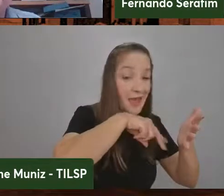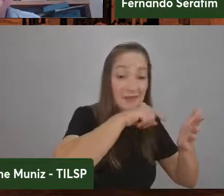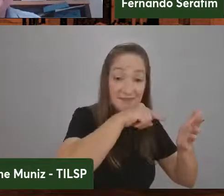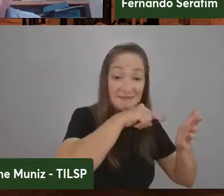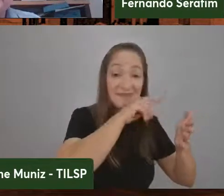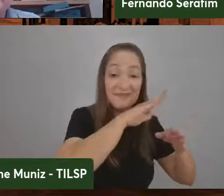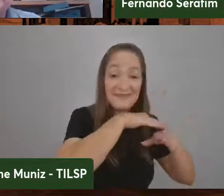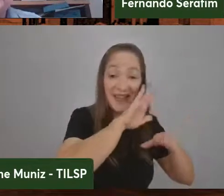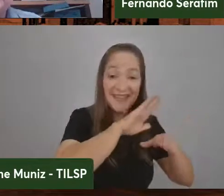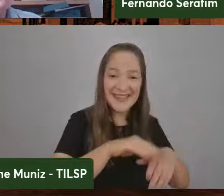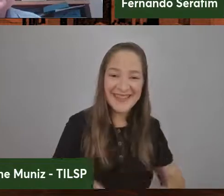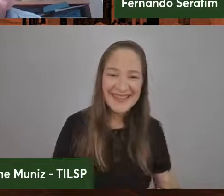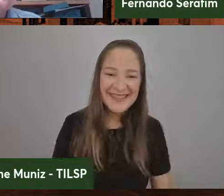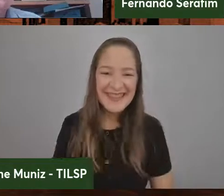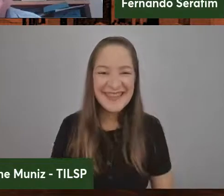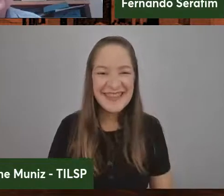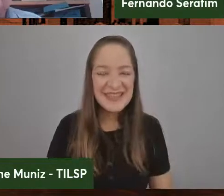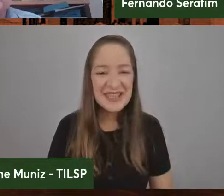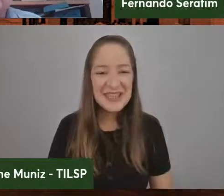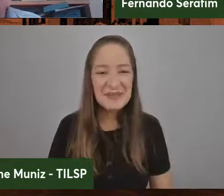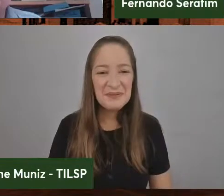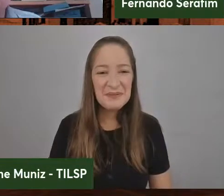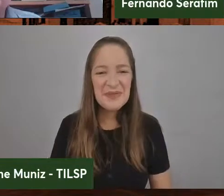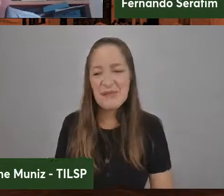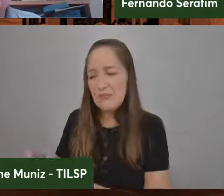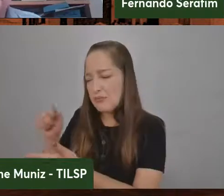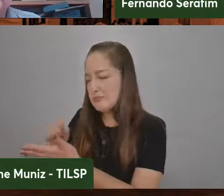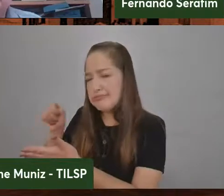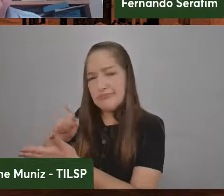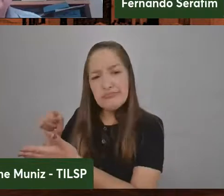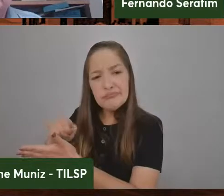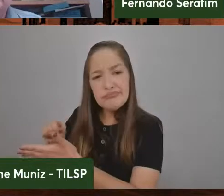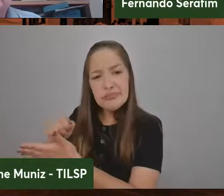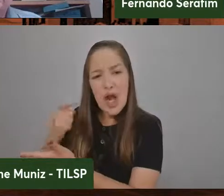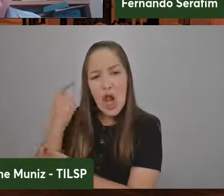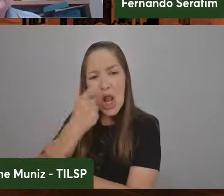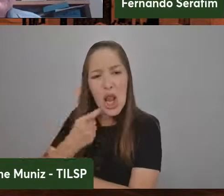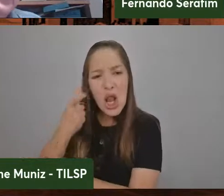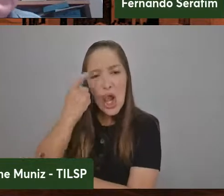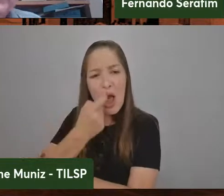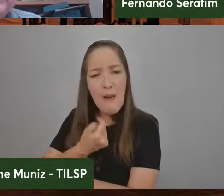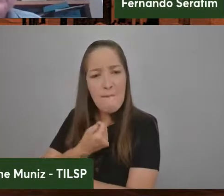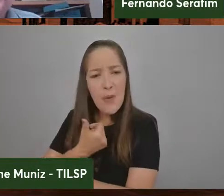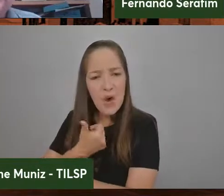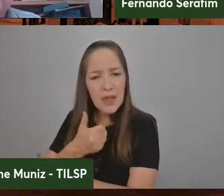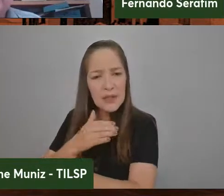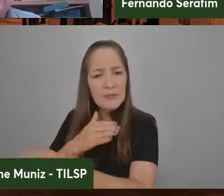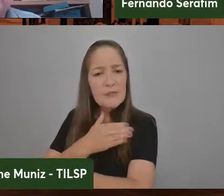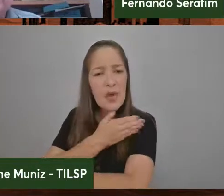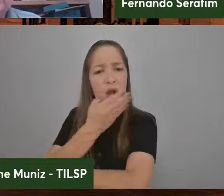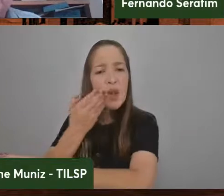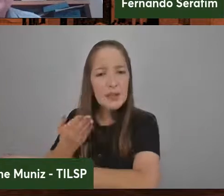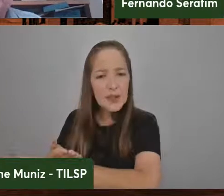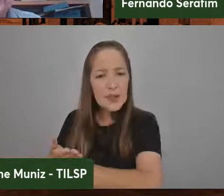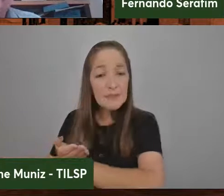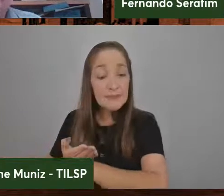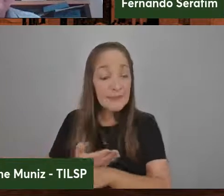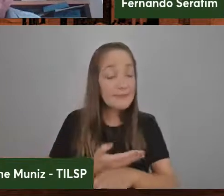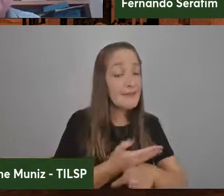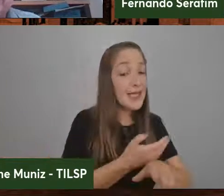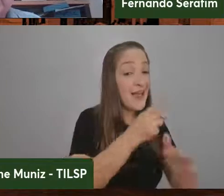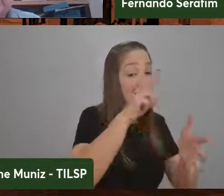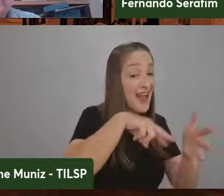escrita. Eu escrevo poucas horas por dia e leio muitas, uhum. o que eu